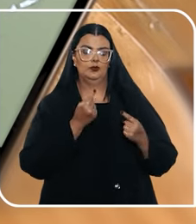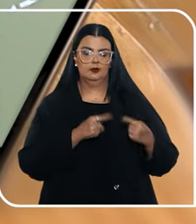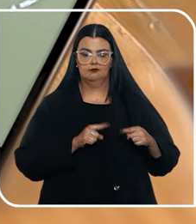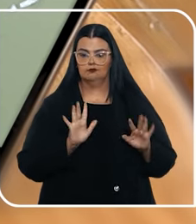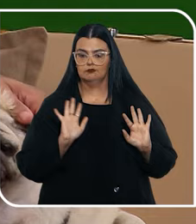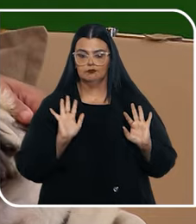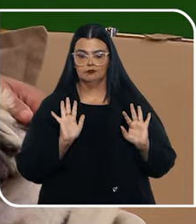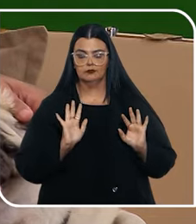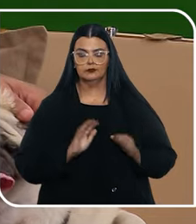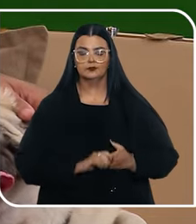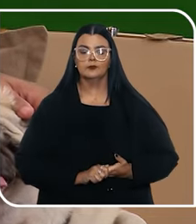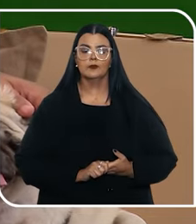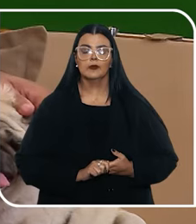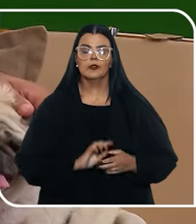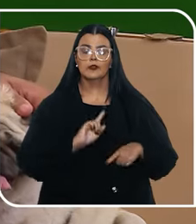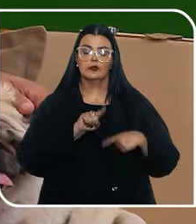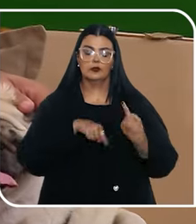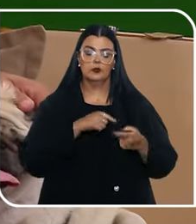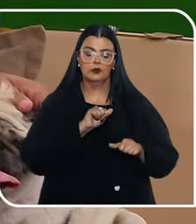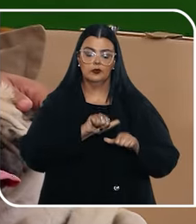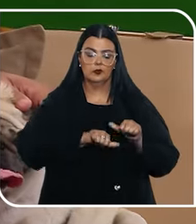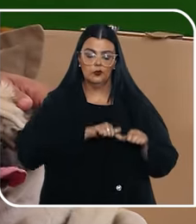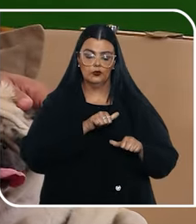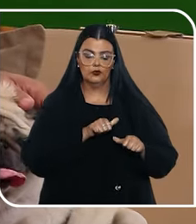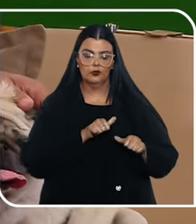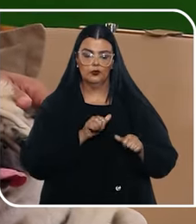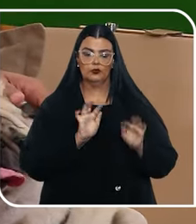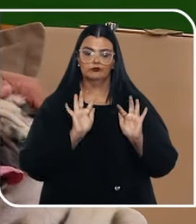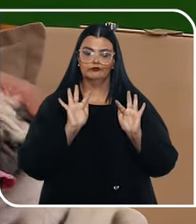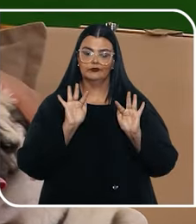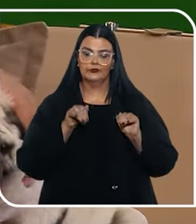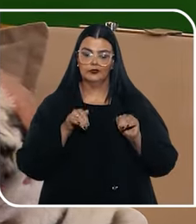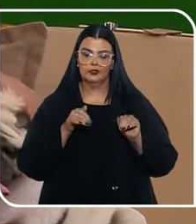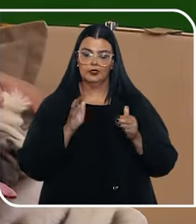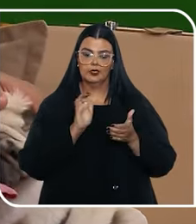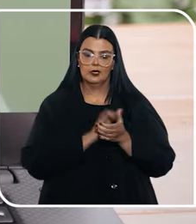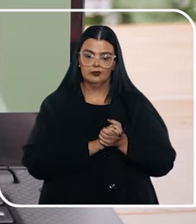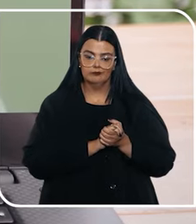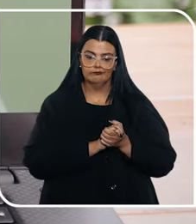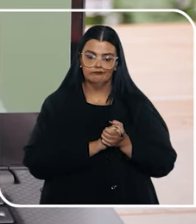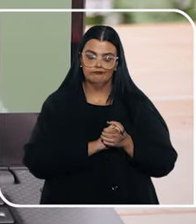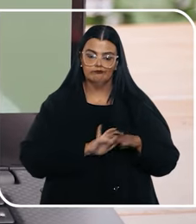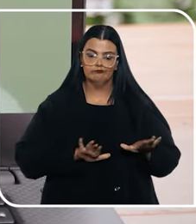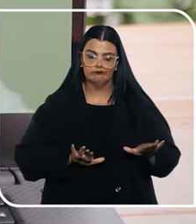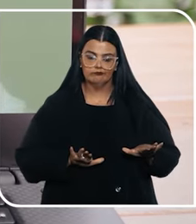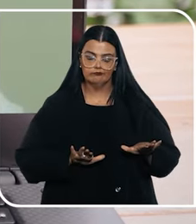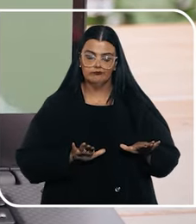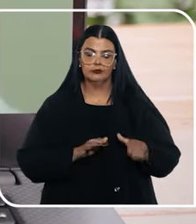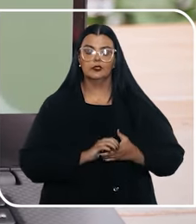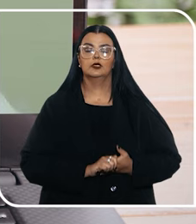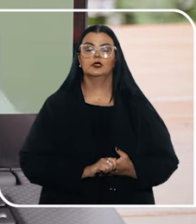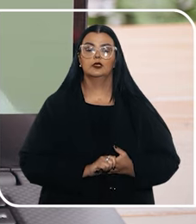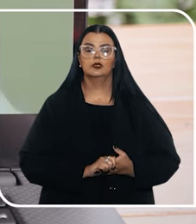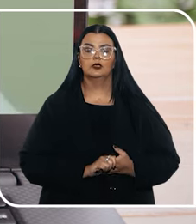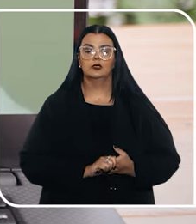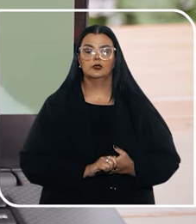né? Mas tudo isso mudou com o fim do casamento, né? A nossa separação